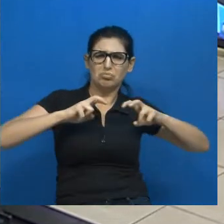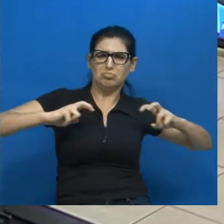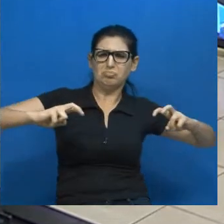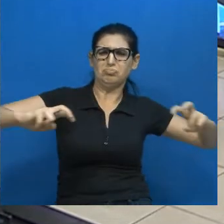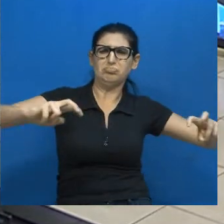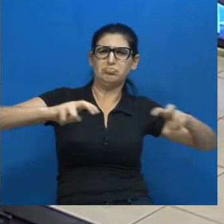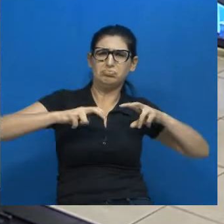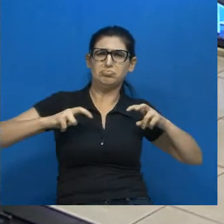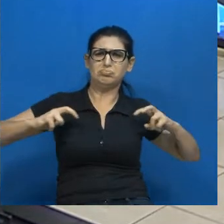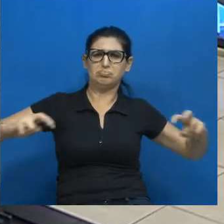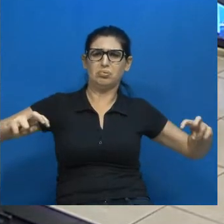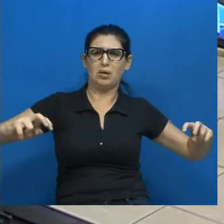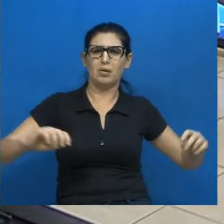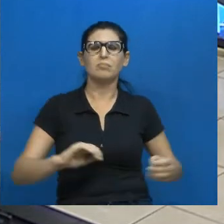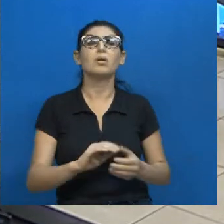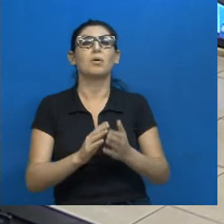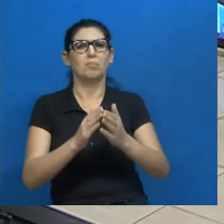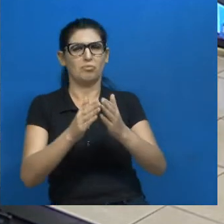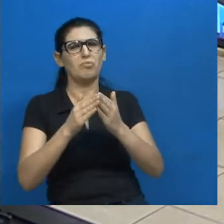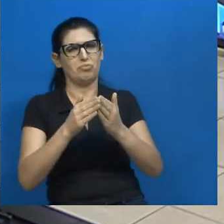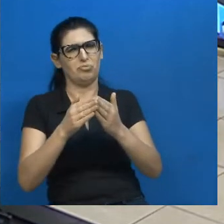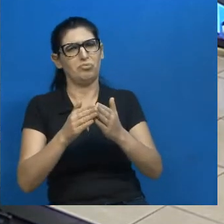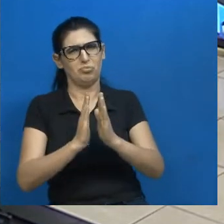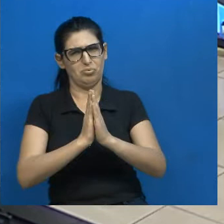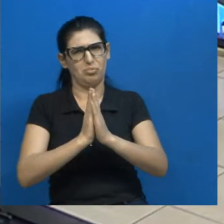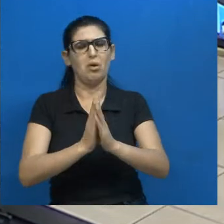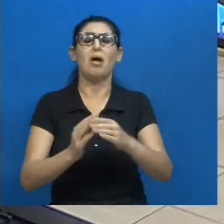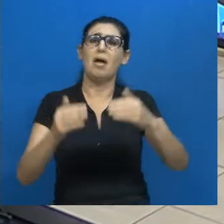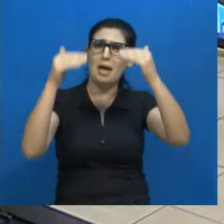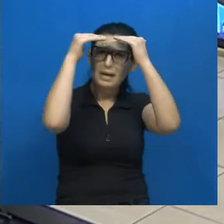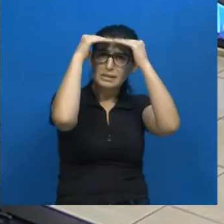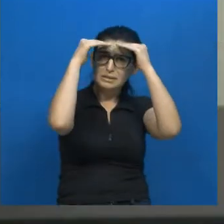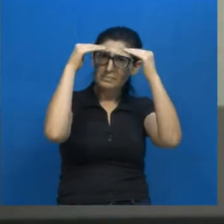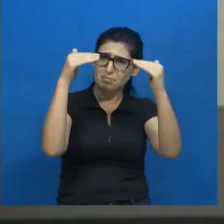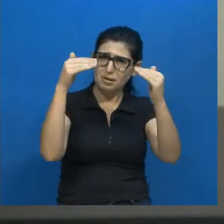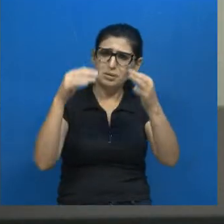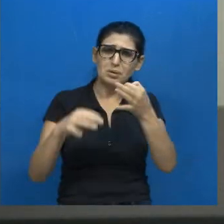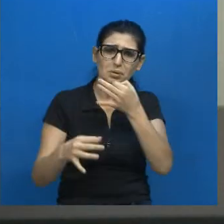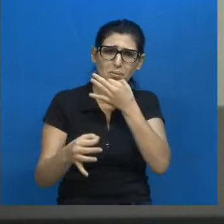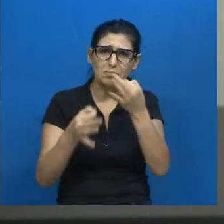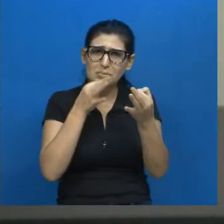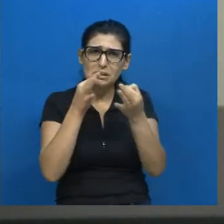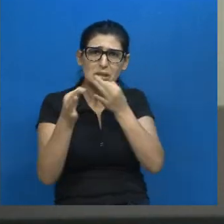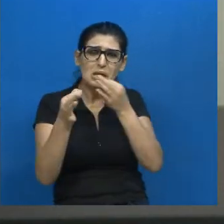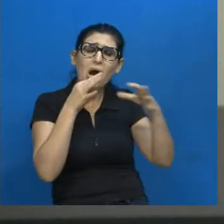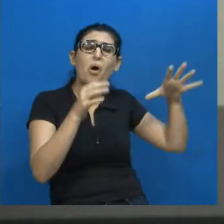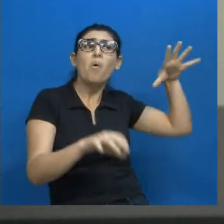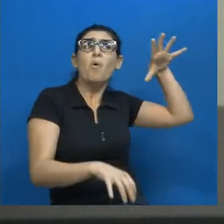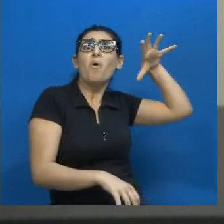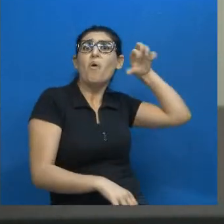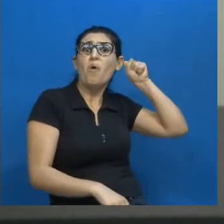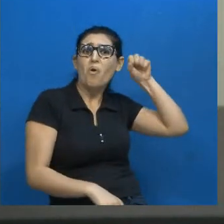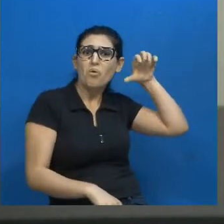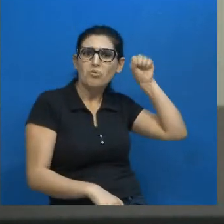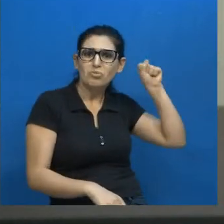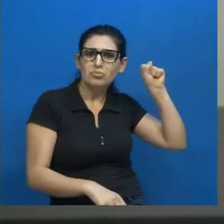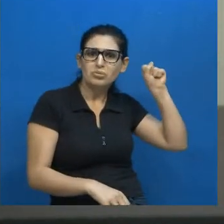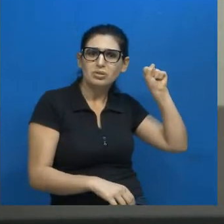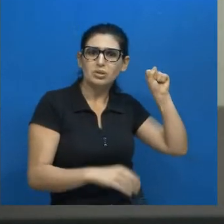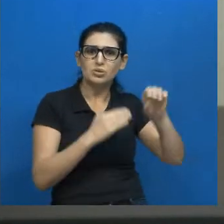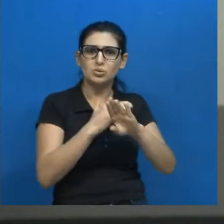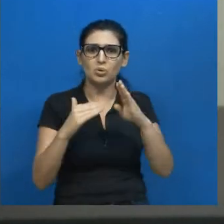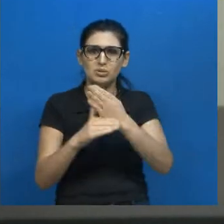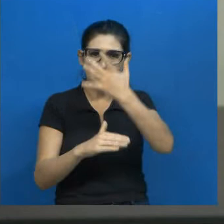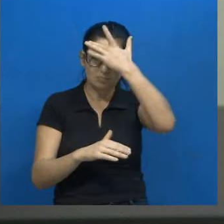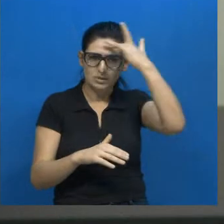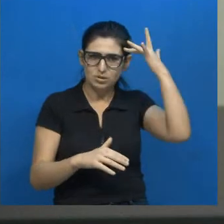Só por questão de ordem. Acho legal a gente respeitar a democracia, ouvir todo mundo e já